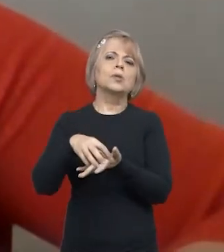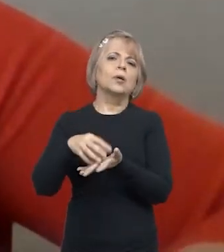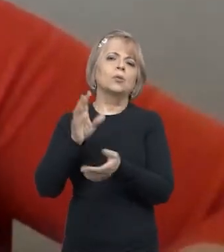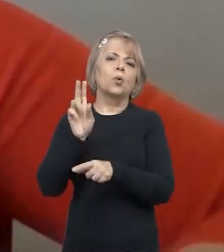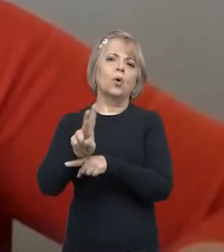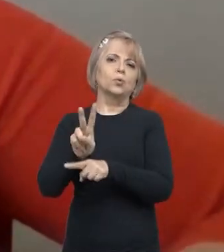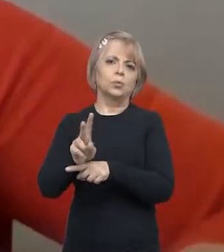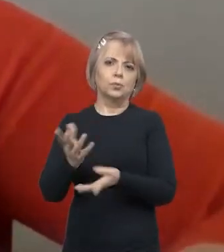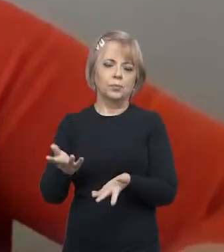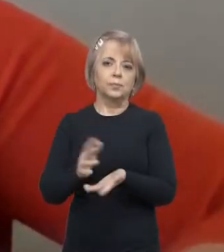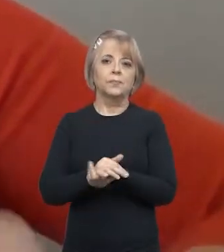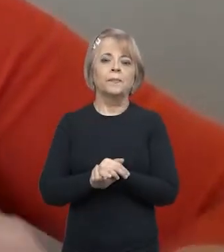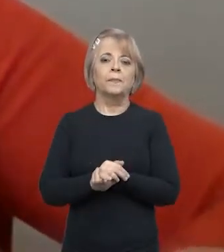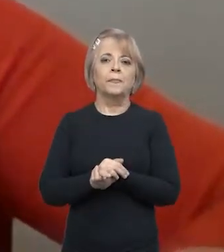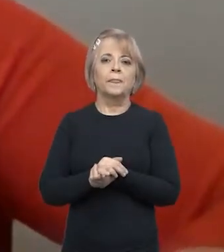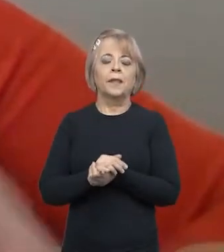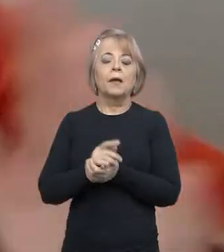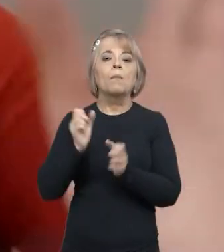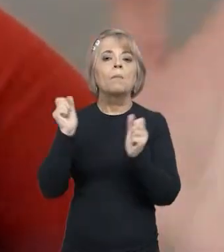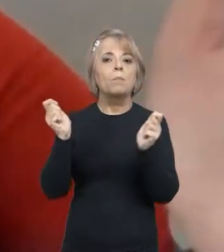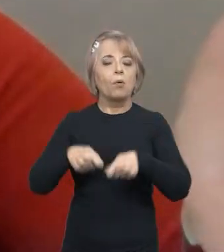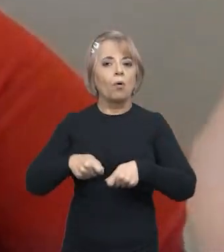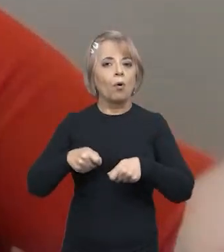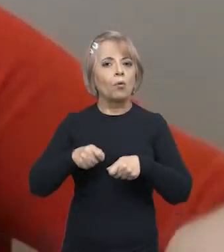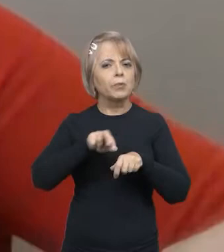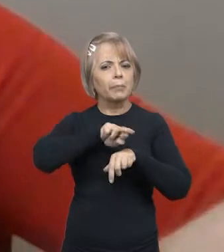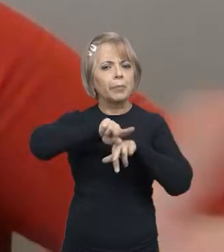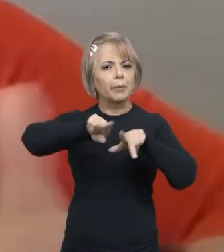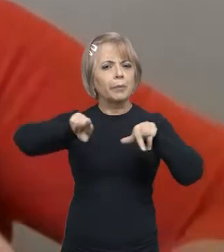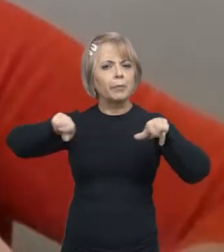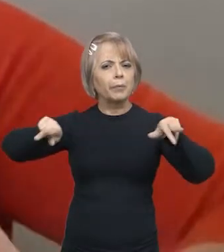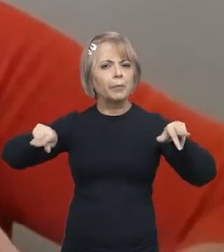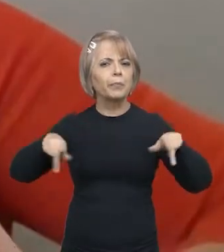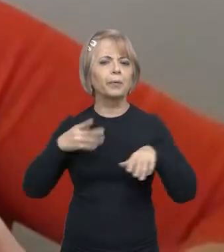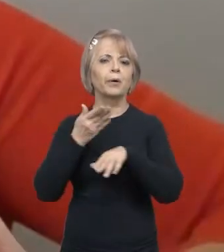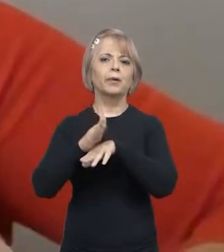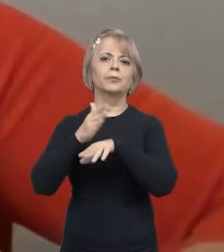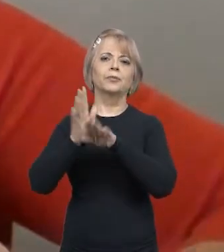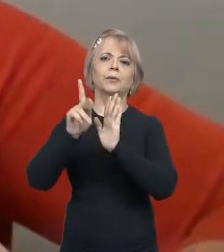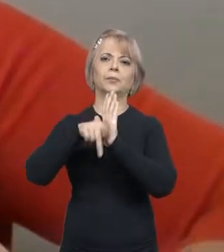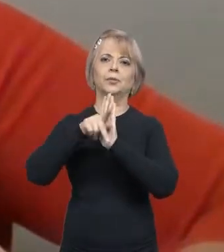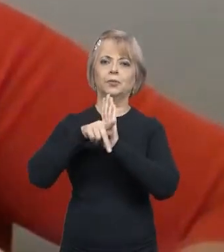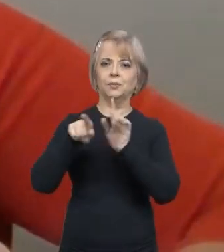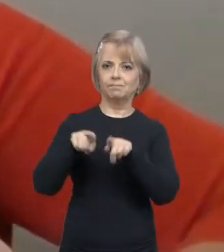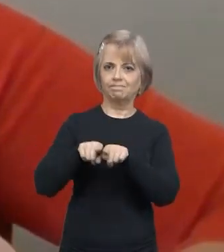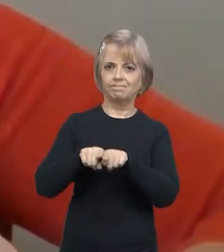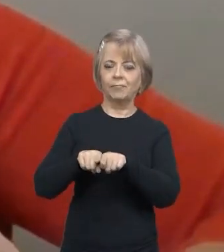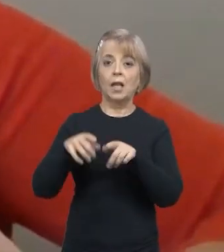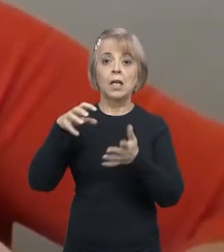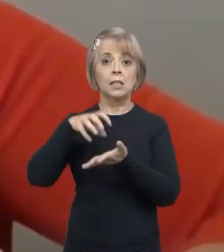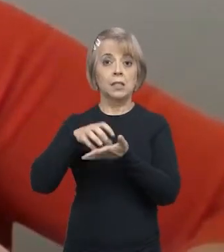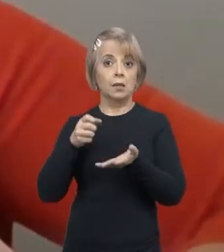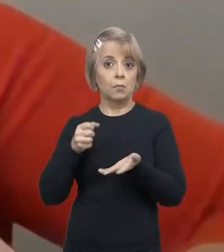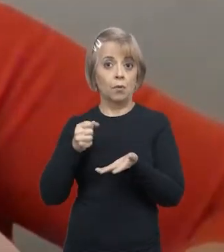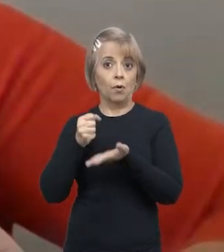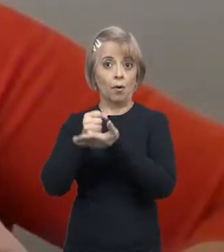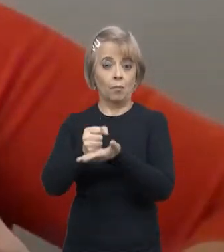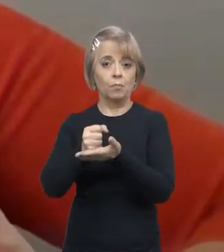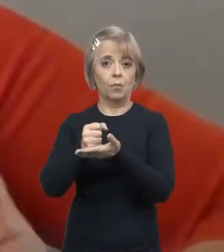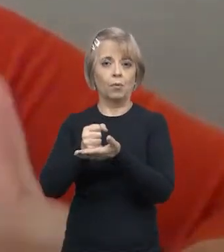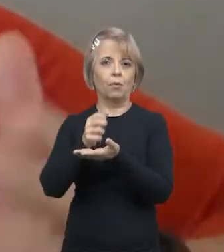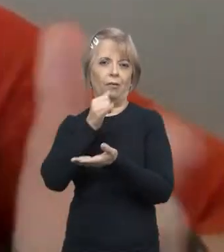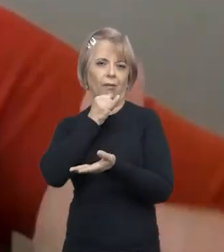isso? Nós podemos fazer através de uma série de atividades e de projetos. O Centro de Apoio, por exemplo, ele